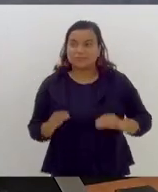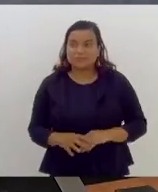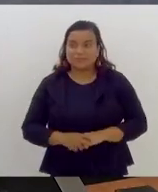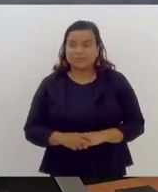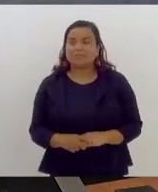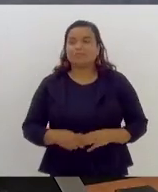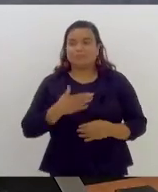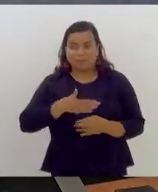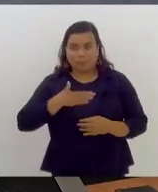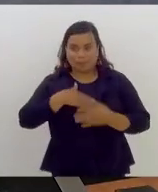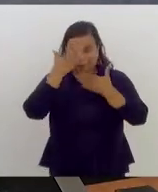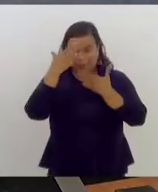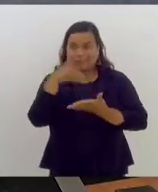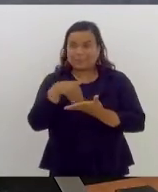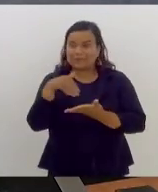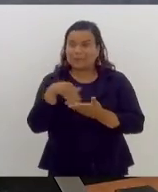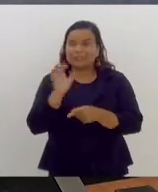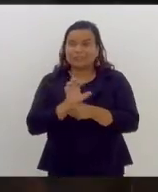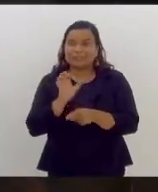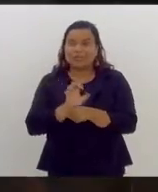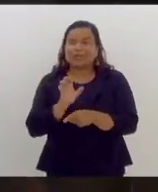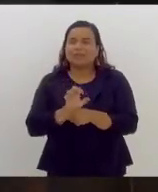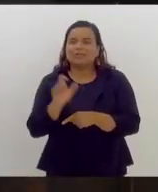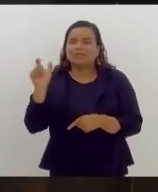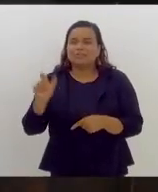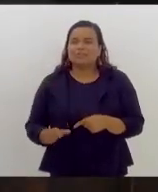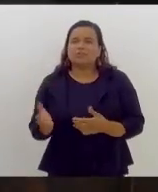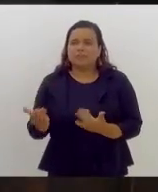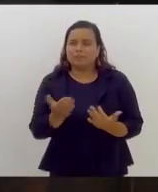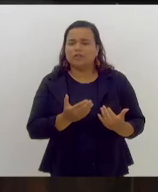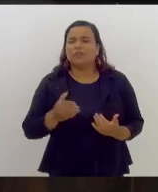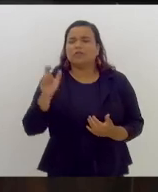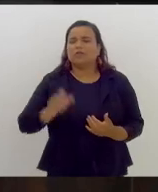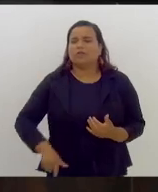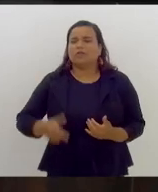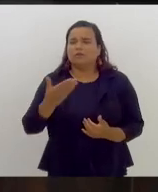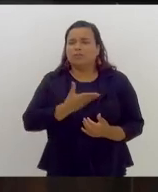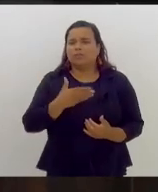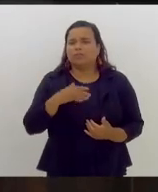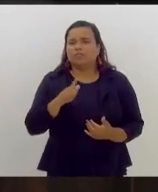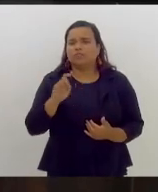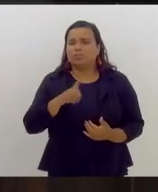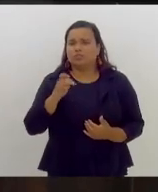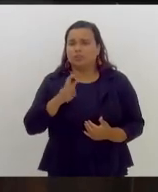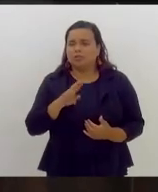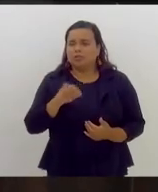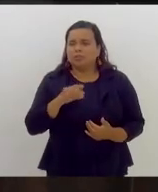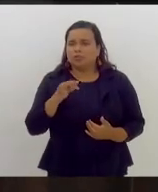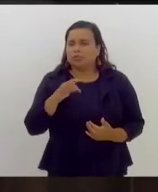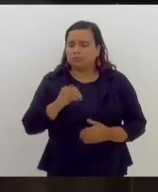Gostaria de agradecer ao secretário de Estado de Juventude, querido amigo Gelbe Justo,